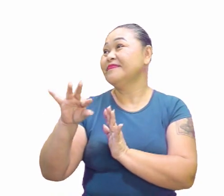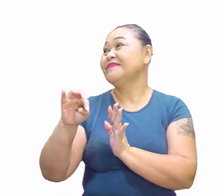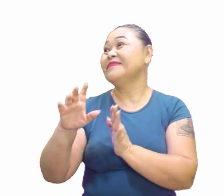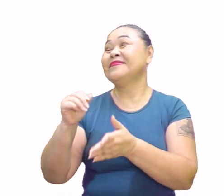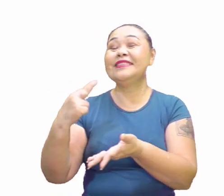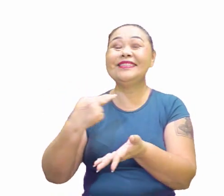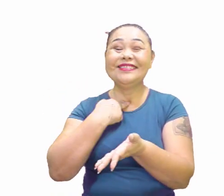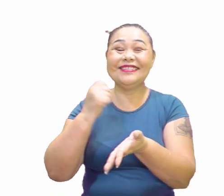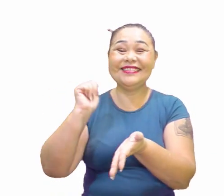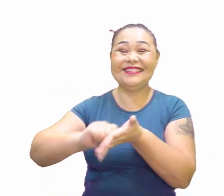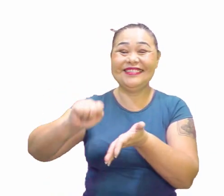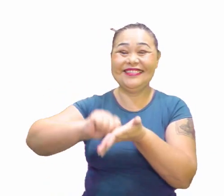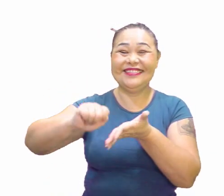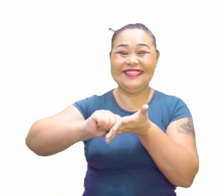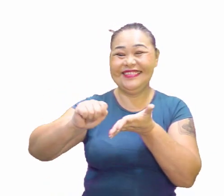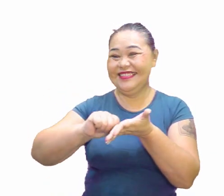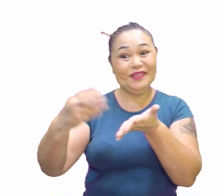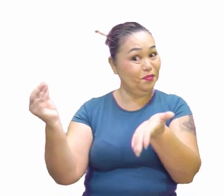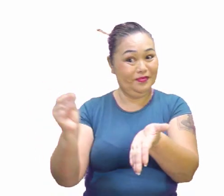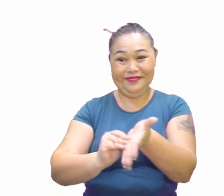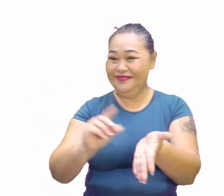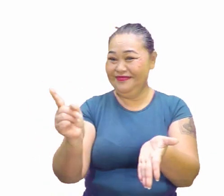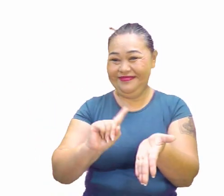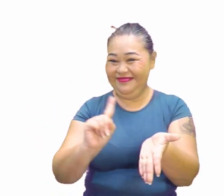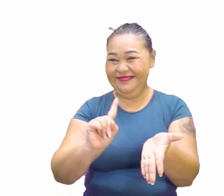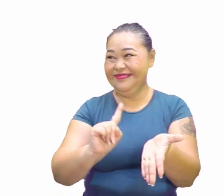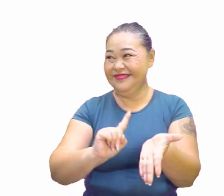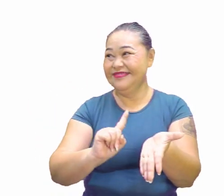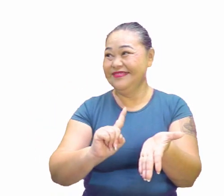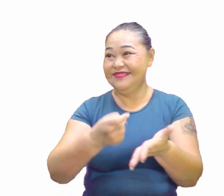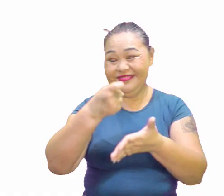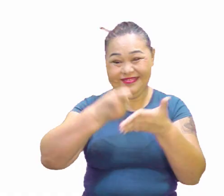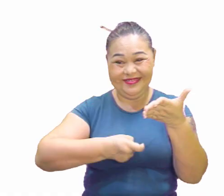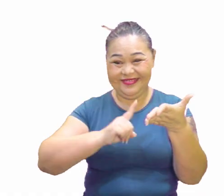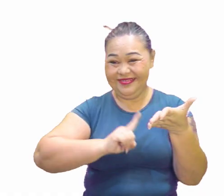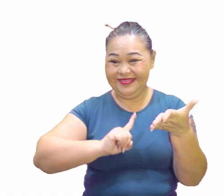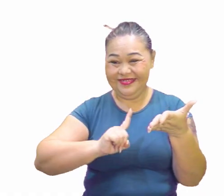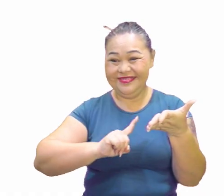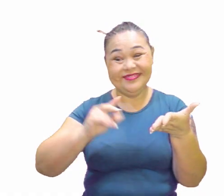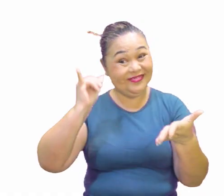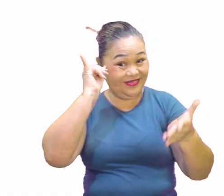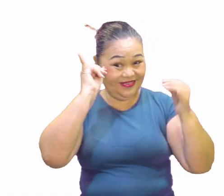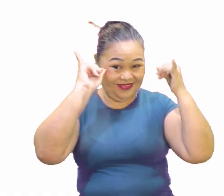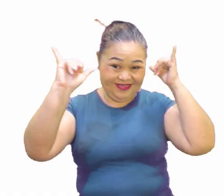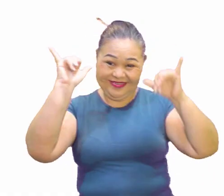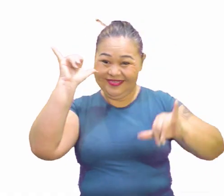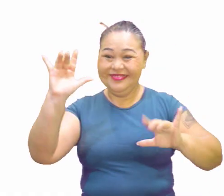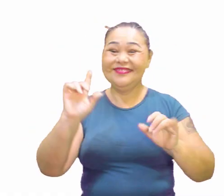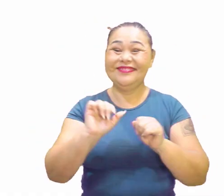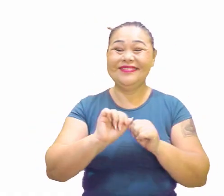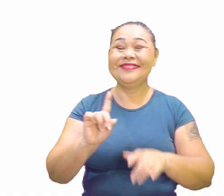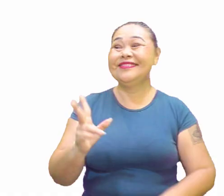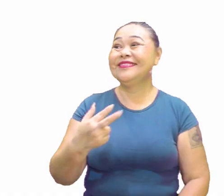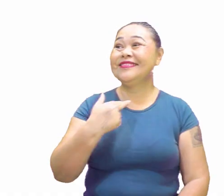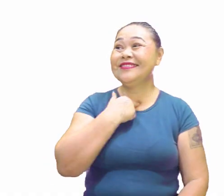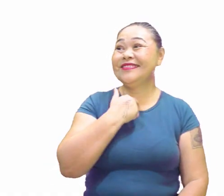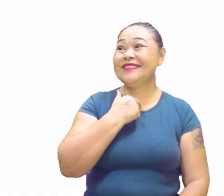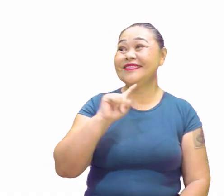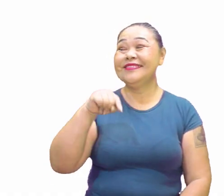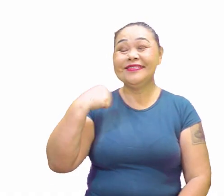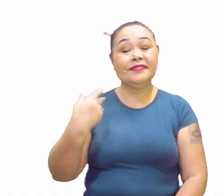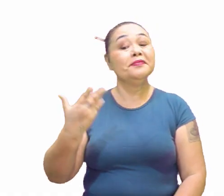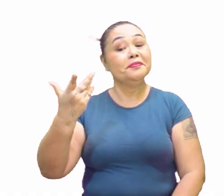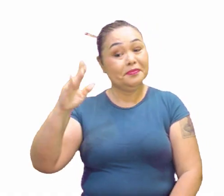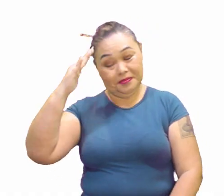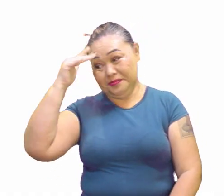que não pode ser citada no texto dissertativo. Já pensou, isso aí pessoal? Tem que ser evitado. Tá não bom? pode. Ela é uma pessoa